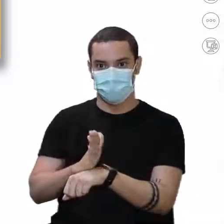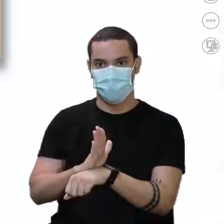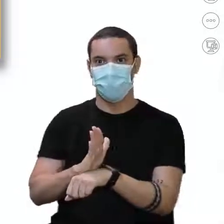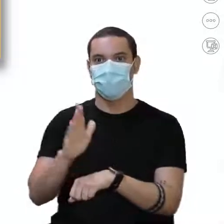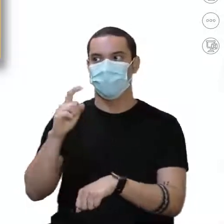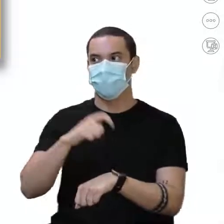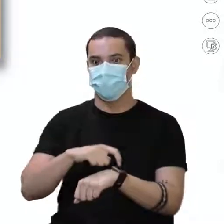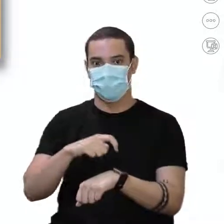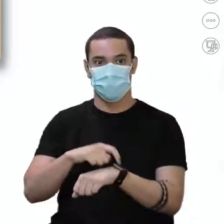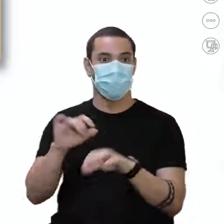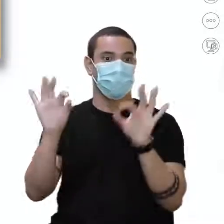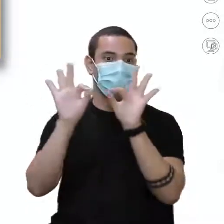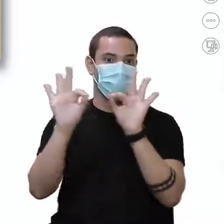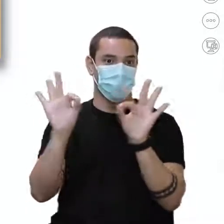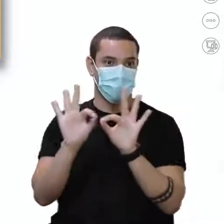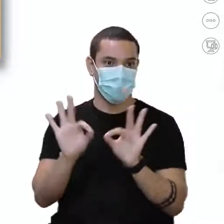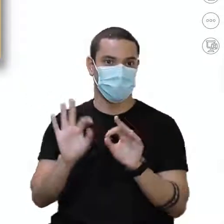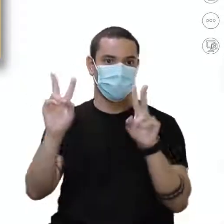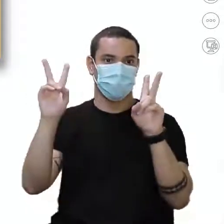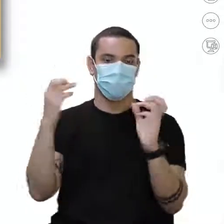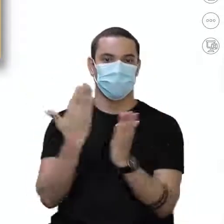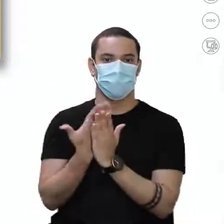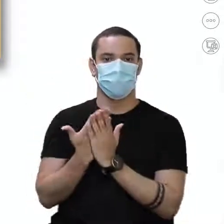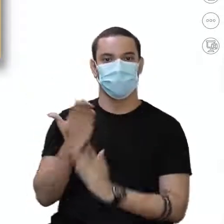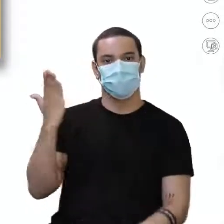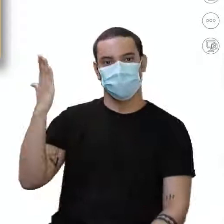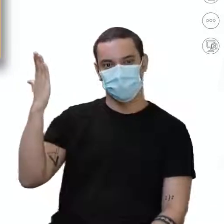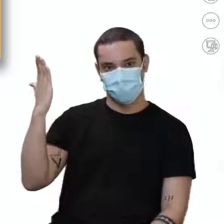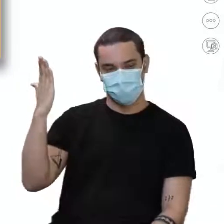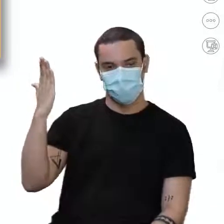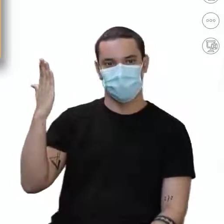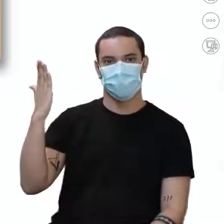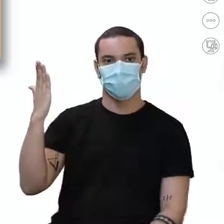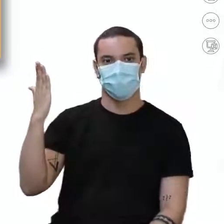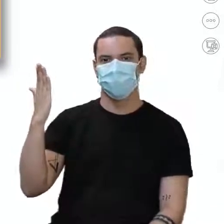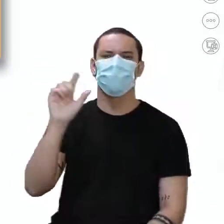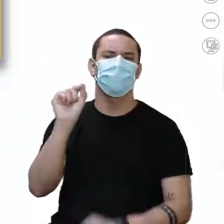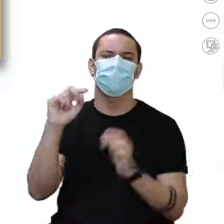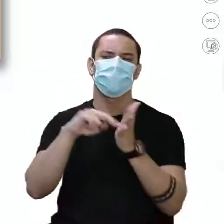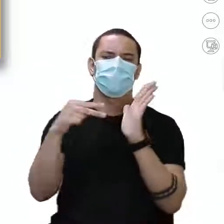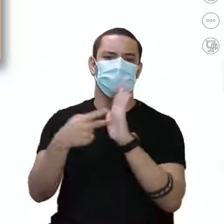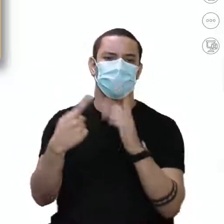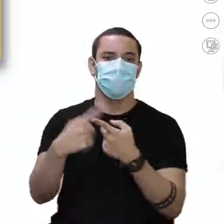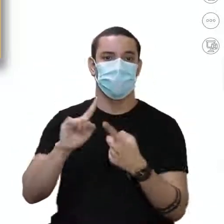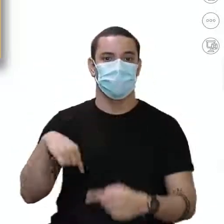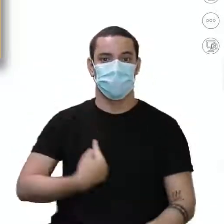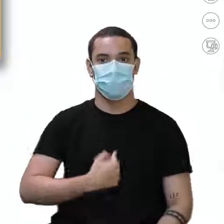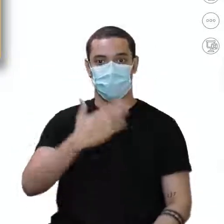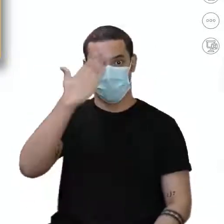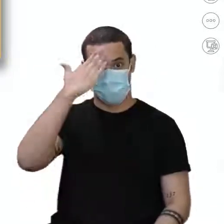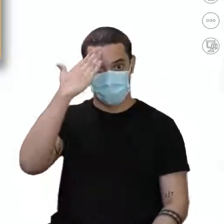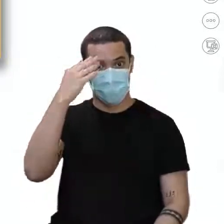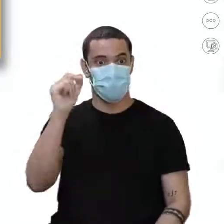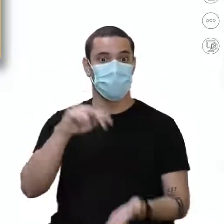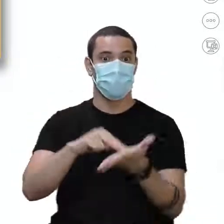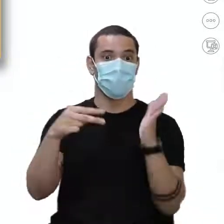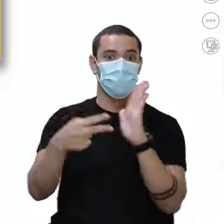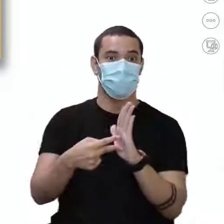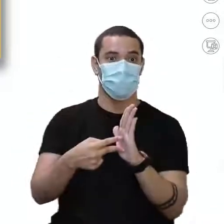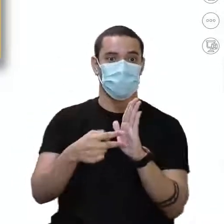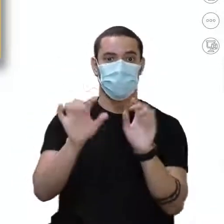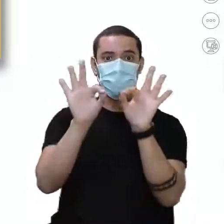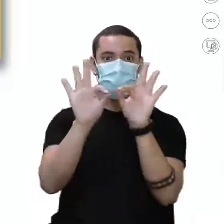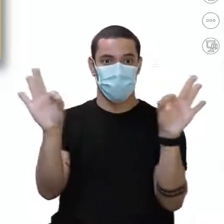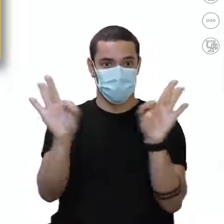E a nossa frase, título da nossa aula é We have been friends. We have been friends for ages. O que significa isso?